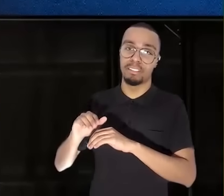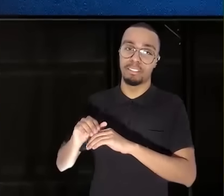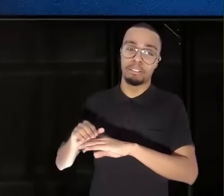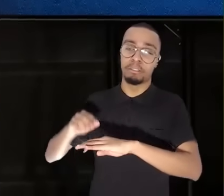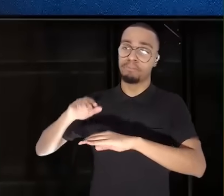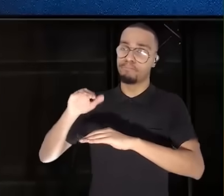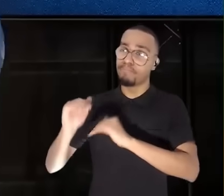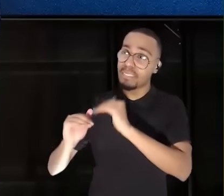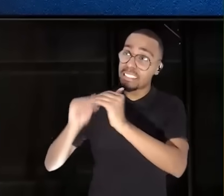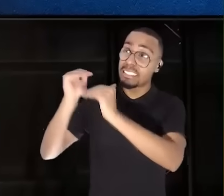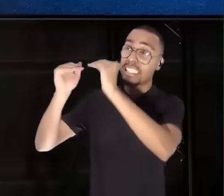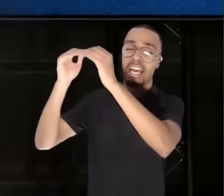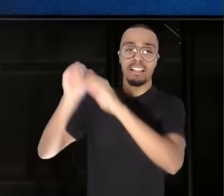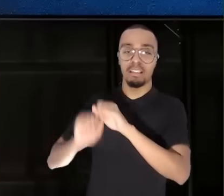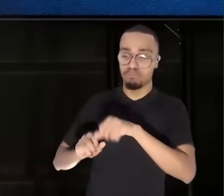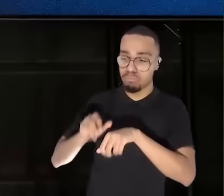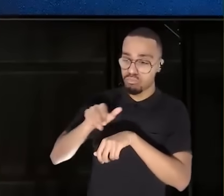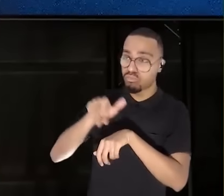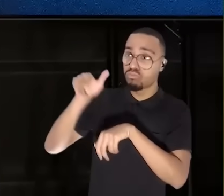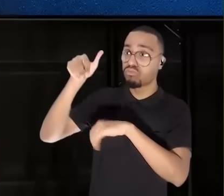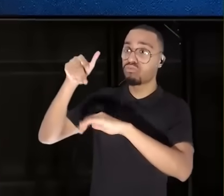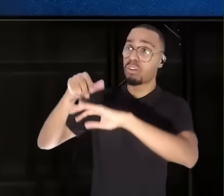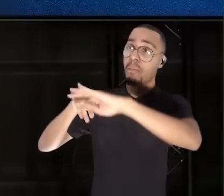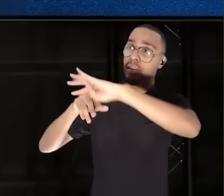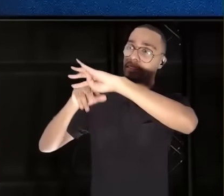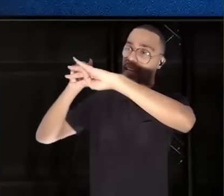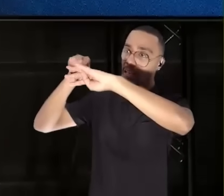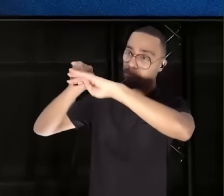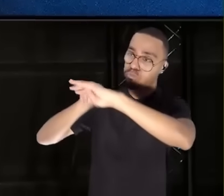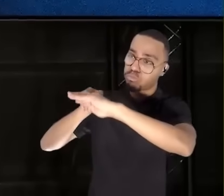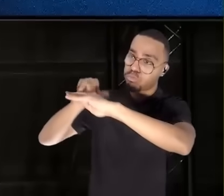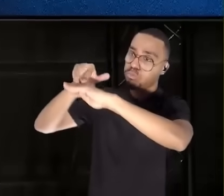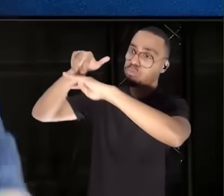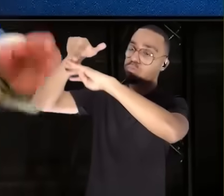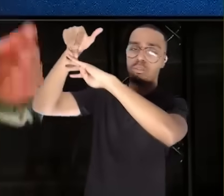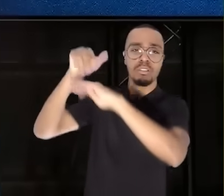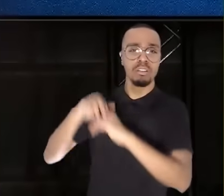tinha? Os anjos de Deus subiam e desciam por ela.